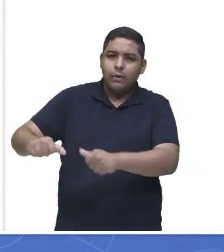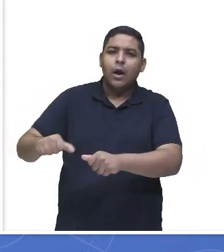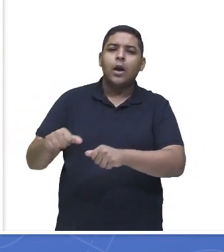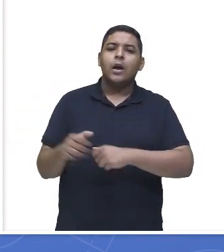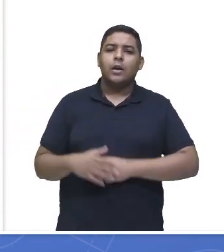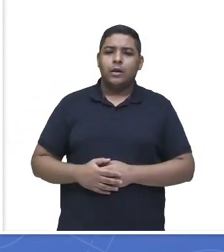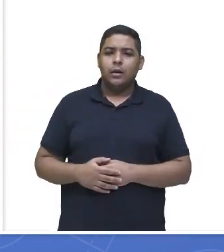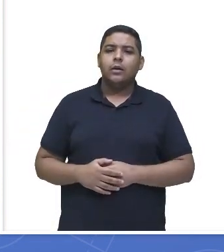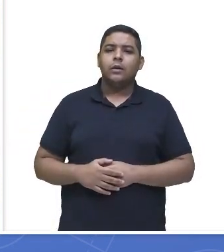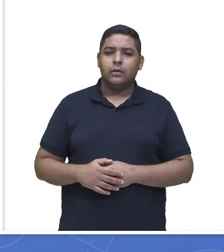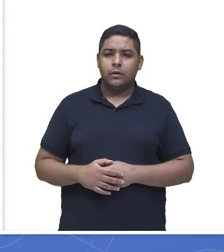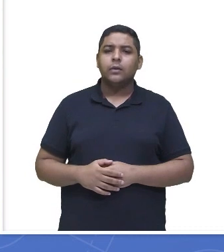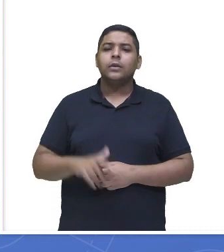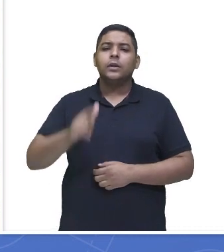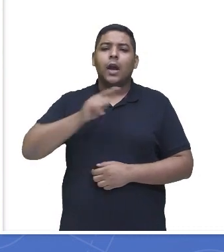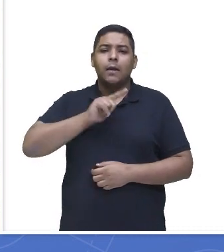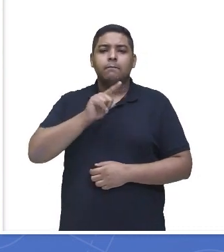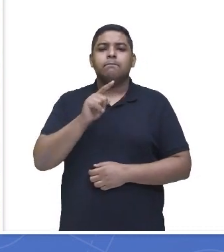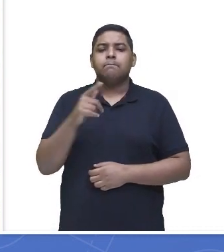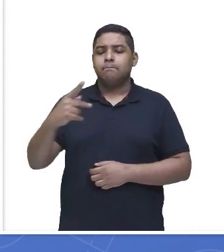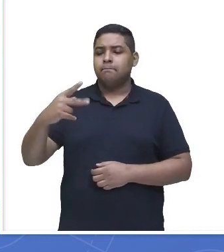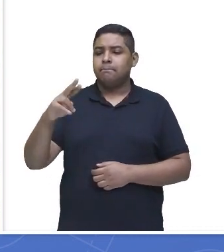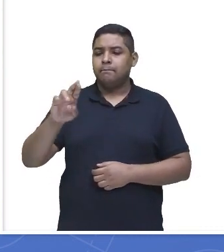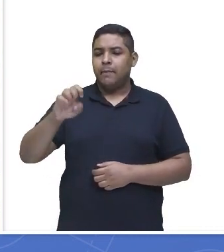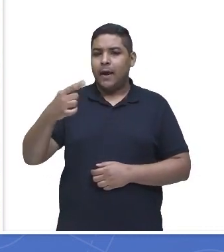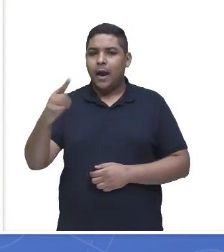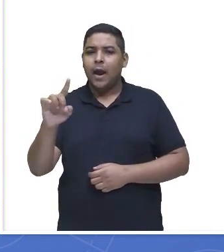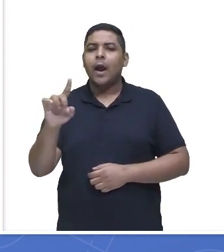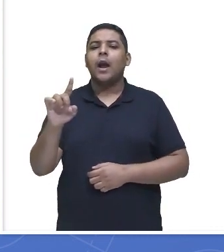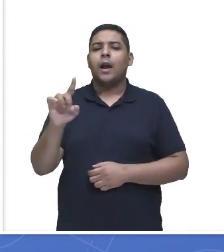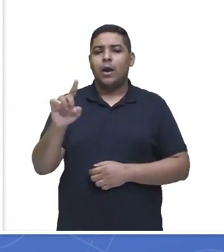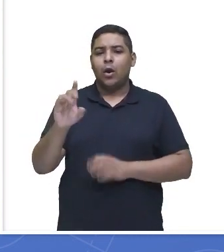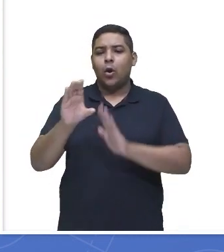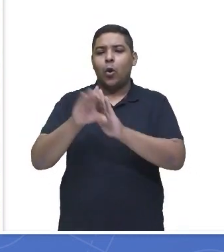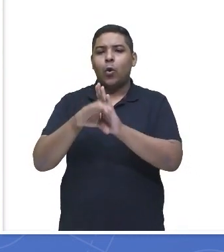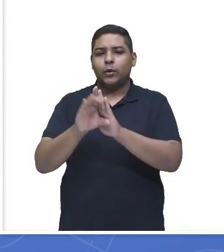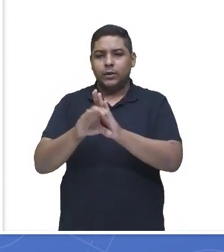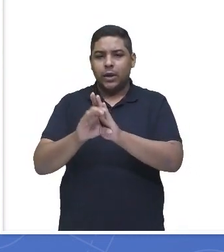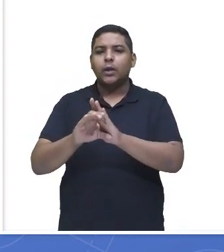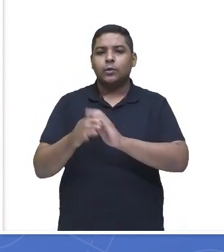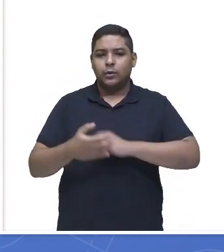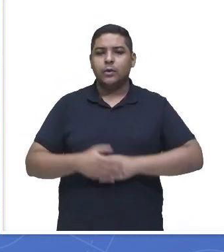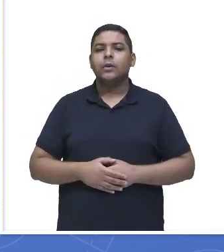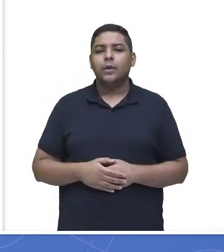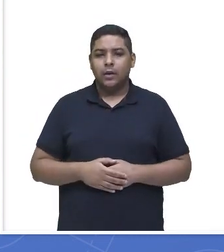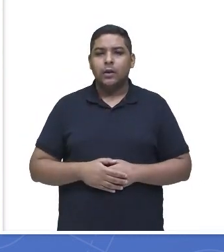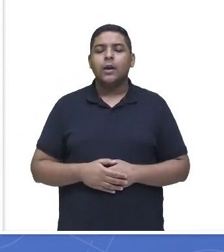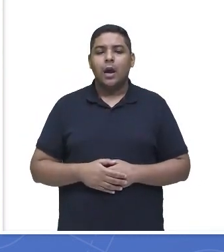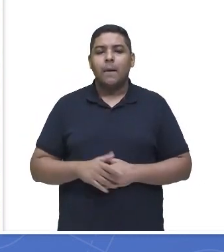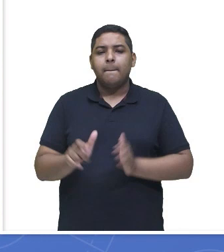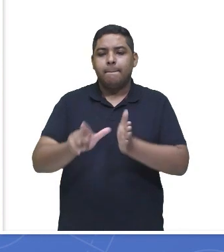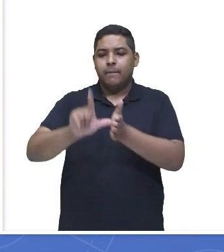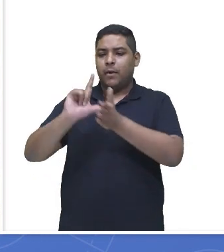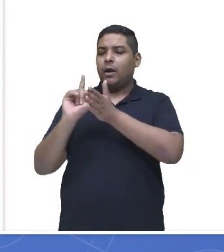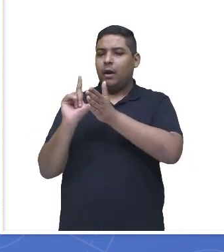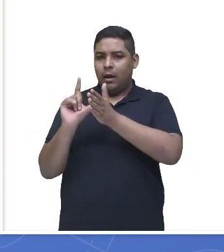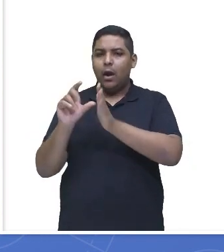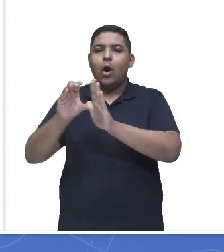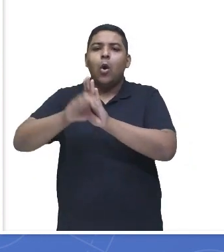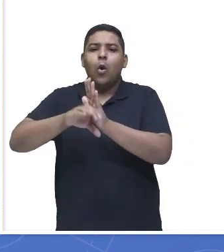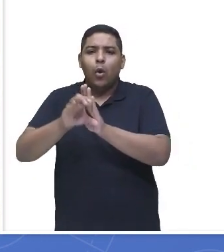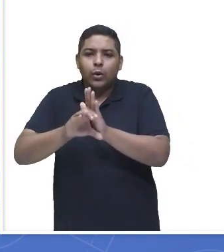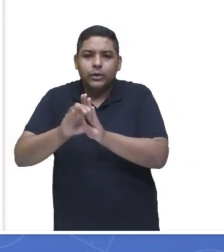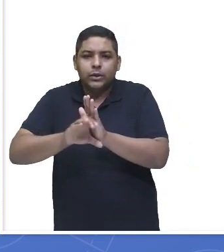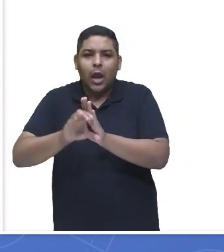certos pré-conceitos, né? Quando eu falo de pré-conceitos, eu estou falando de conceitos anteriores, muitas vezes, que não